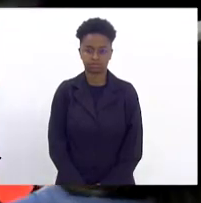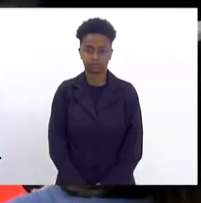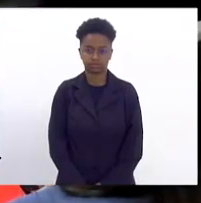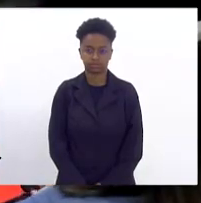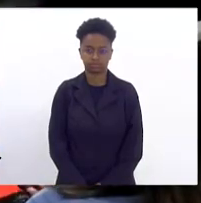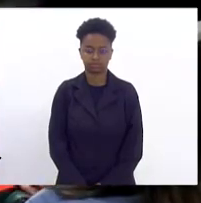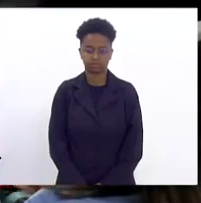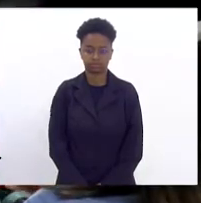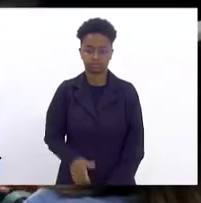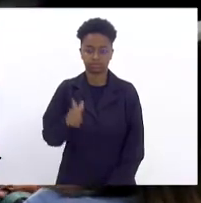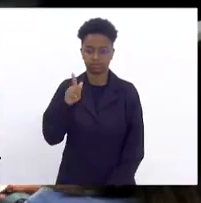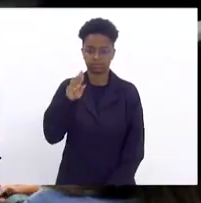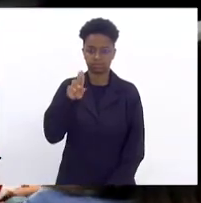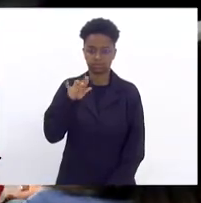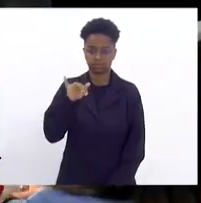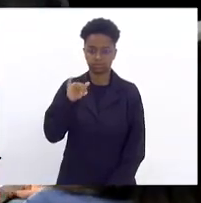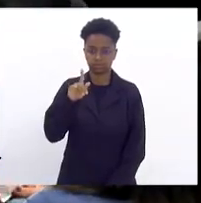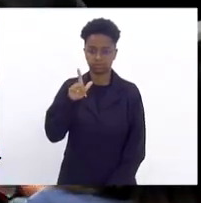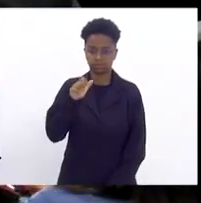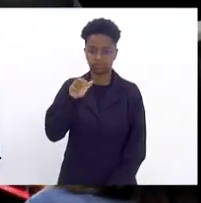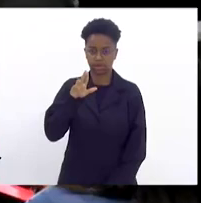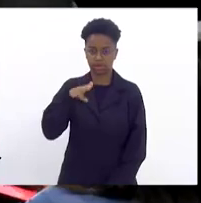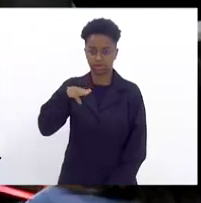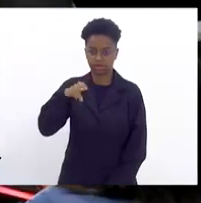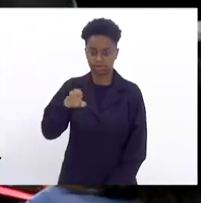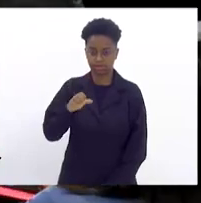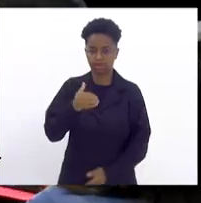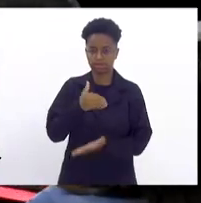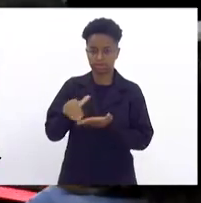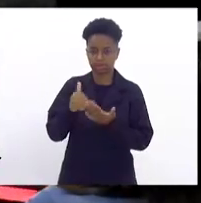Dr Guilherme por favor Guilherme especiais